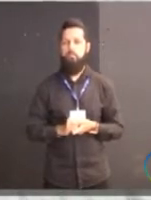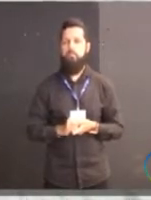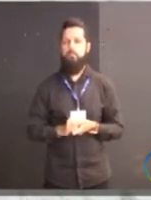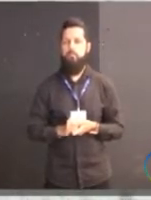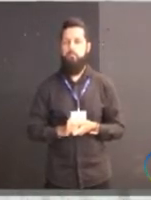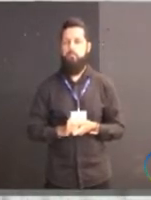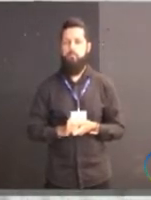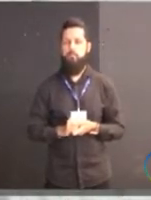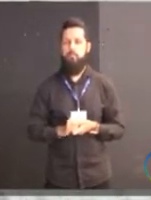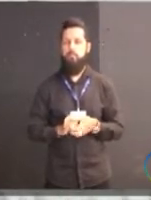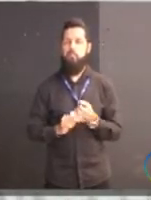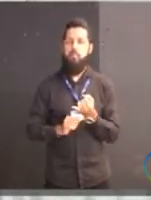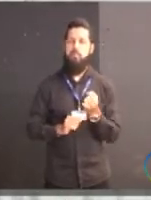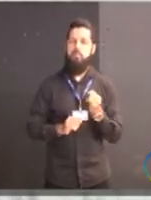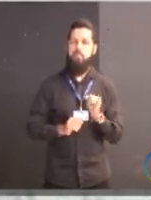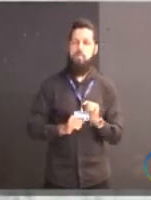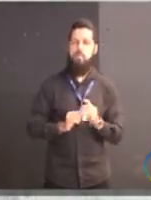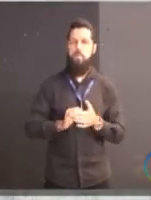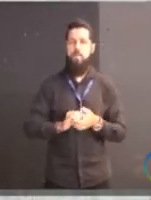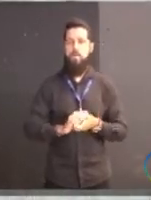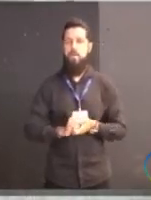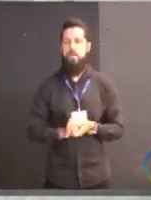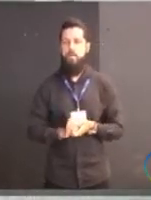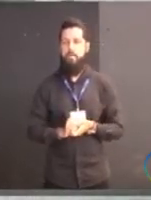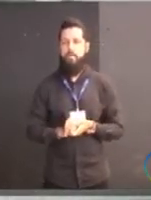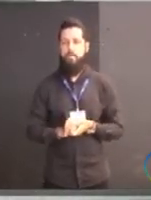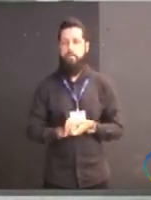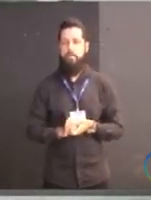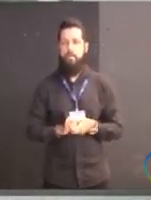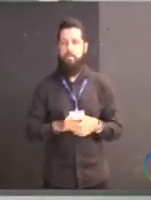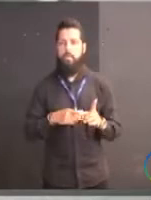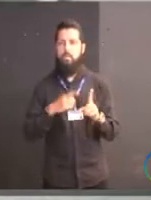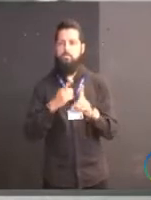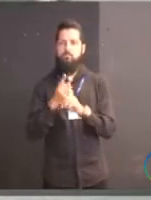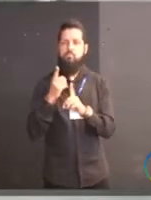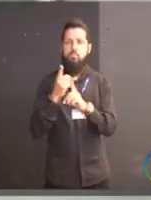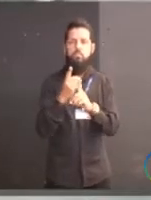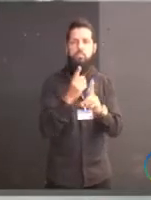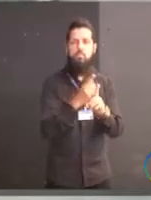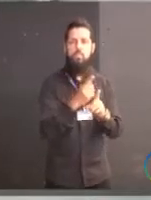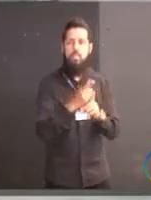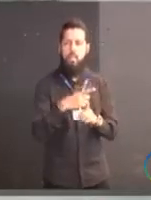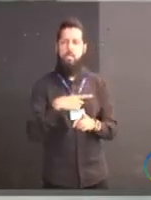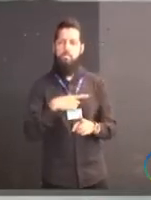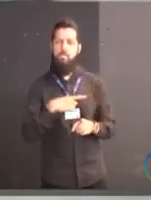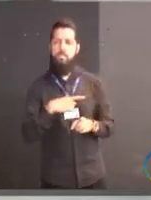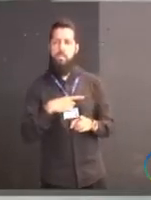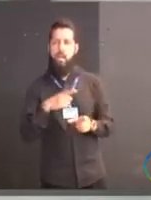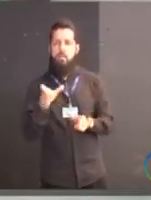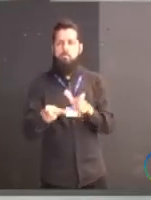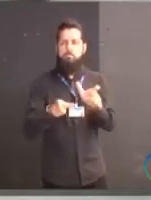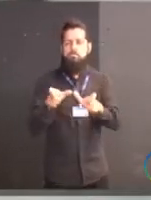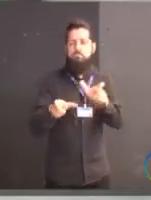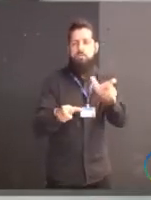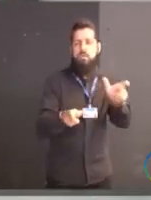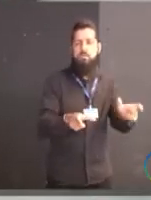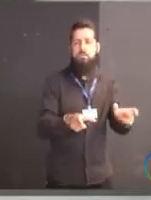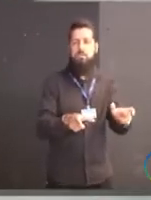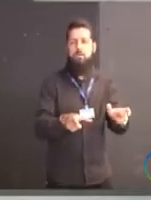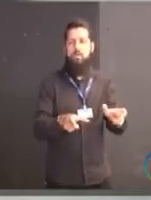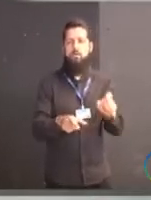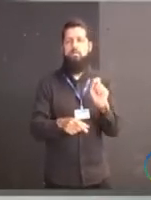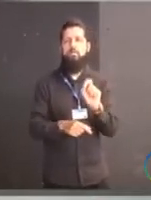maneira essa ideia está se disseminando que você dificilmente encontra hoje uma pessoa que, se não aceita